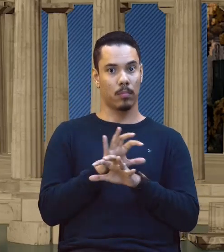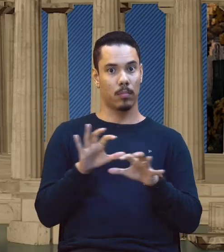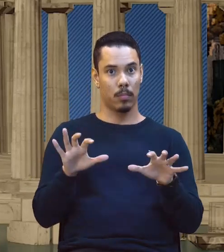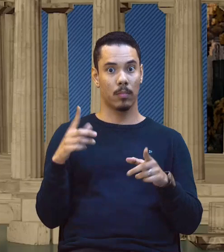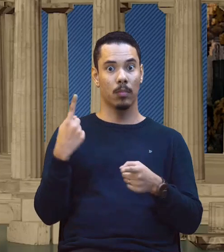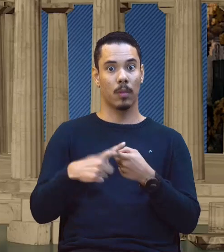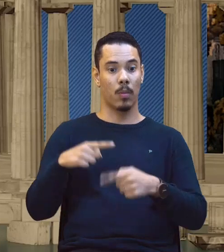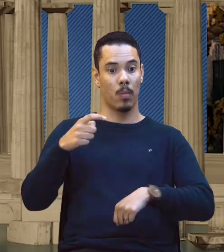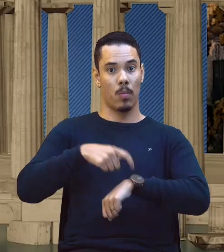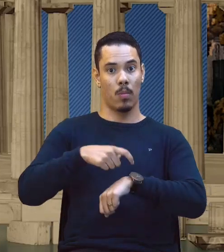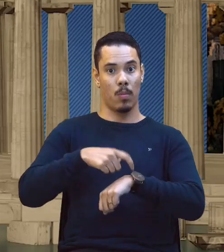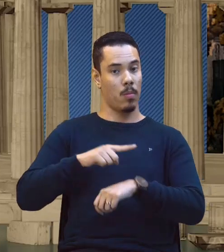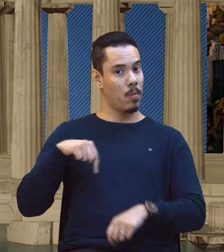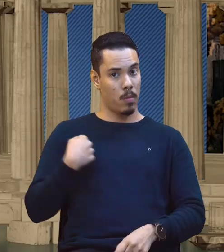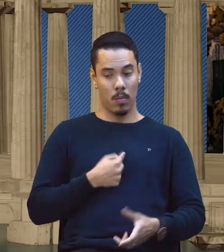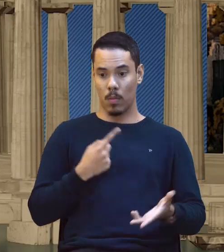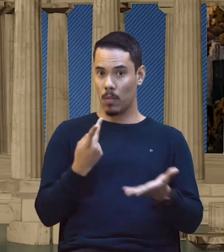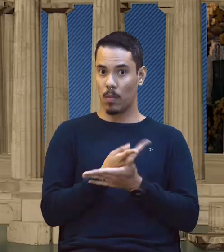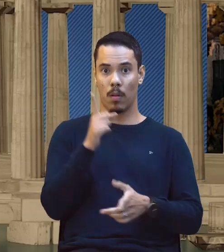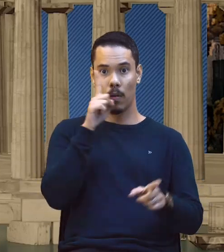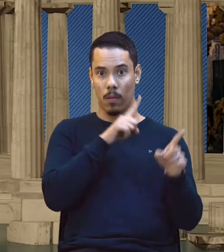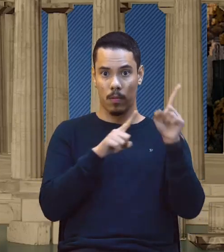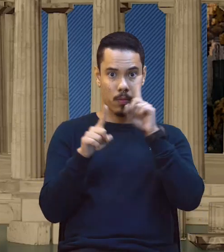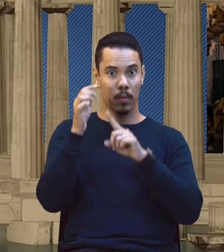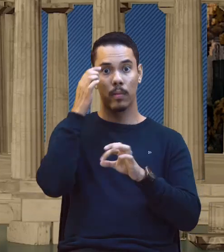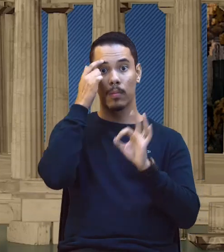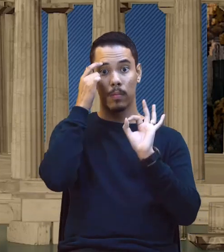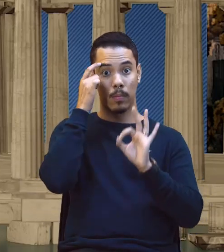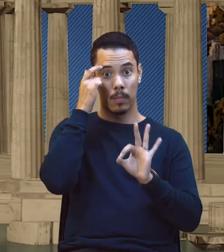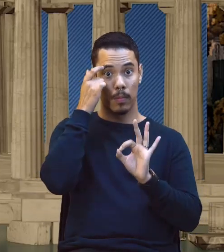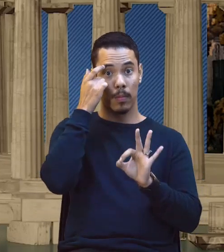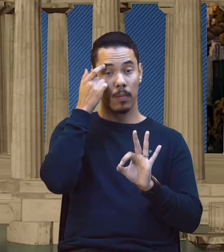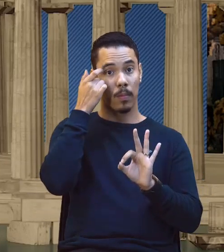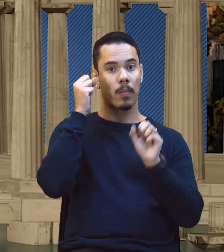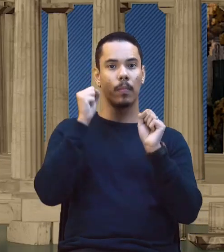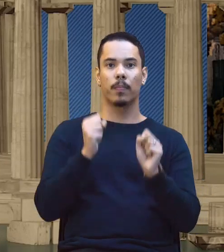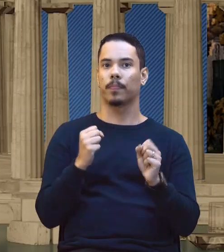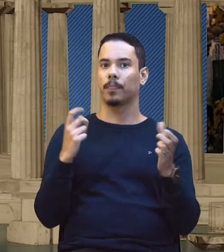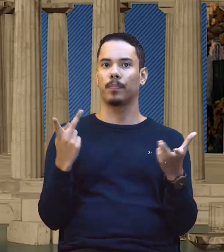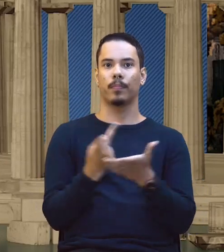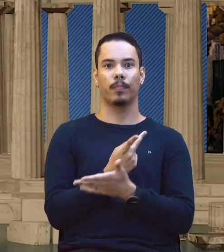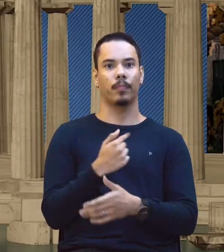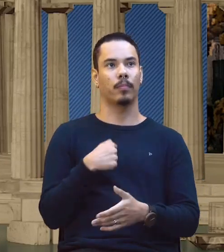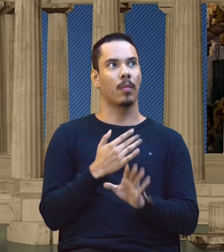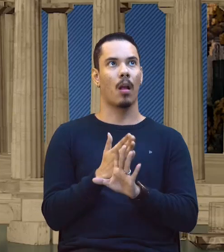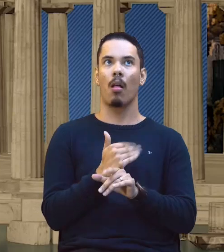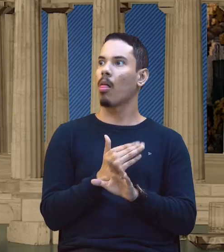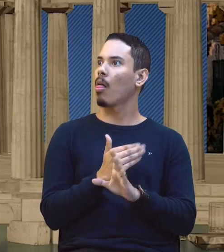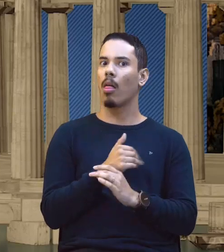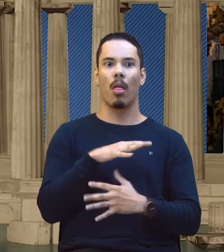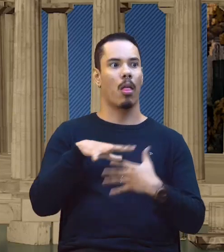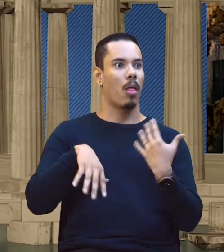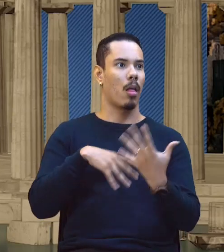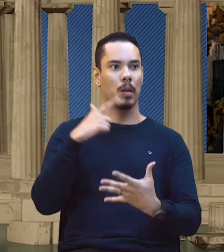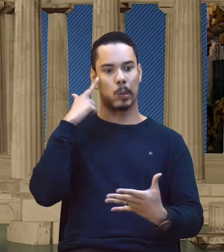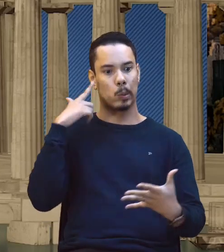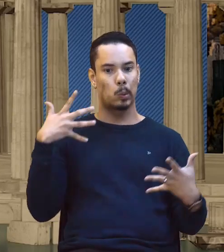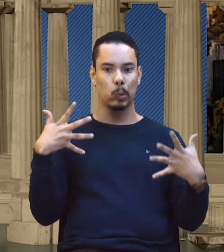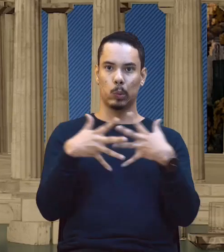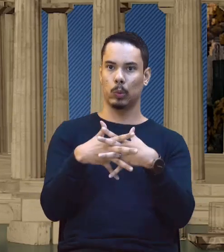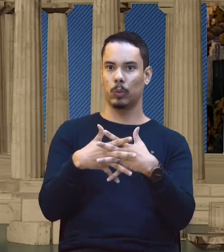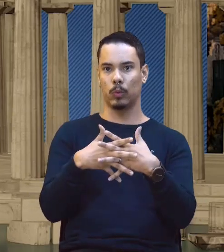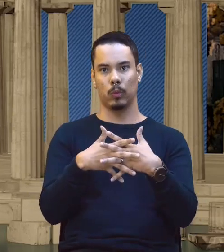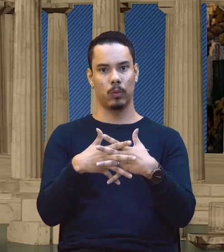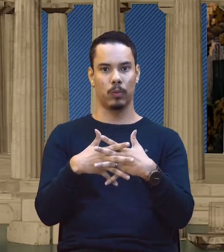momento da gente errar, pessoal. Querendo ou não, às vezes acontece. Eu fico meio que confuso entre uma alternativa e outra.